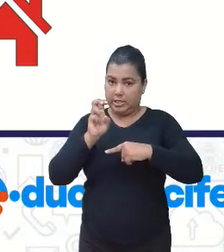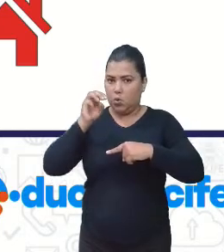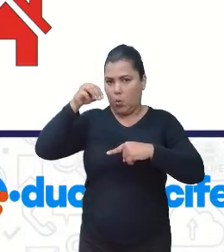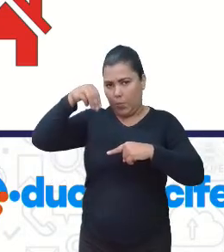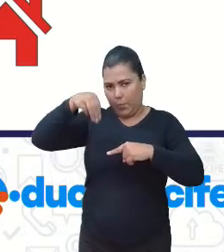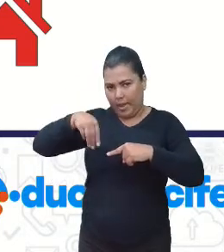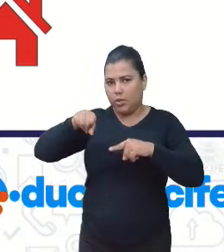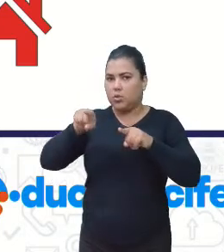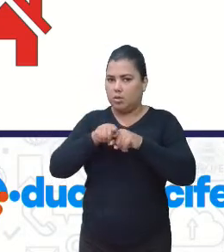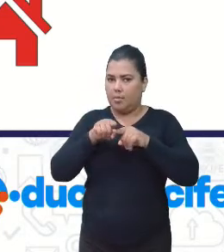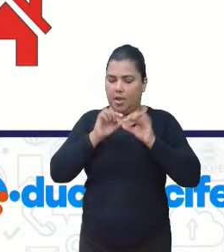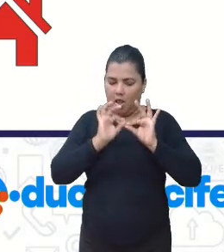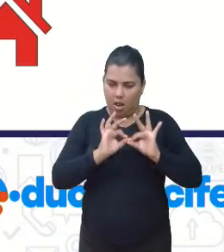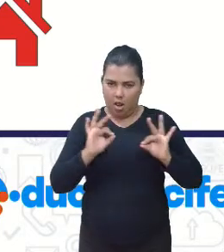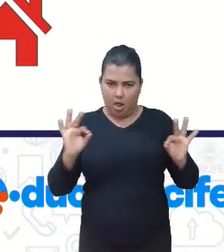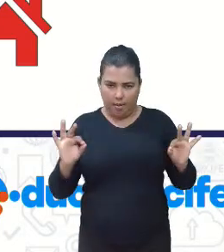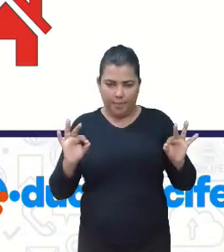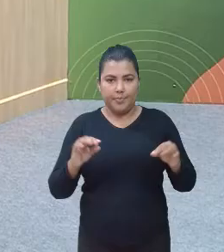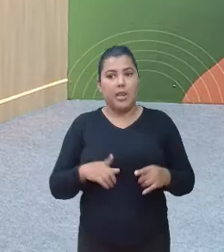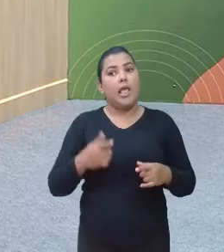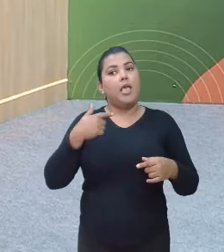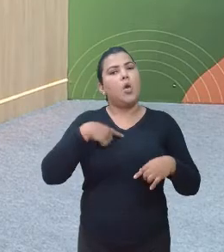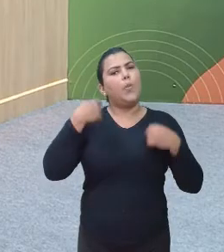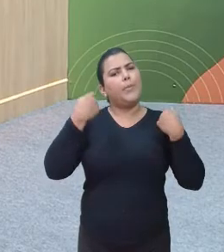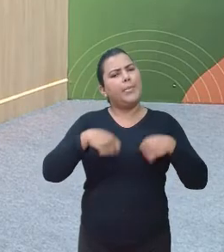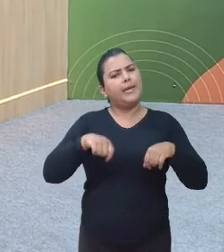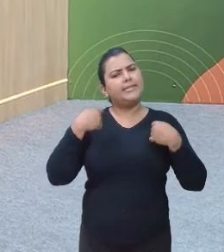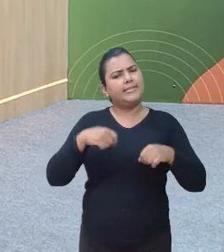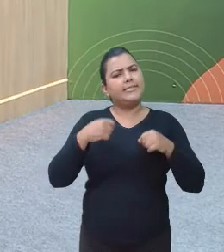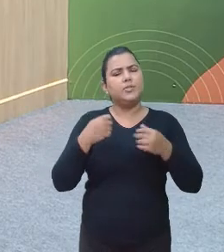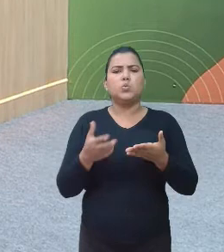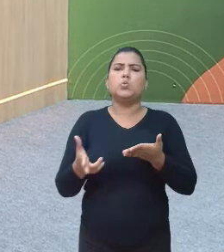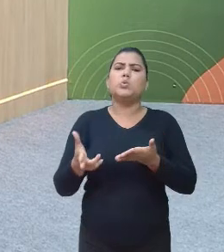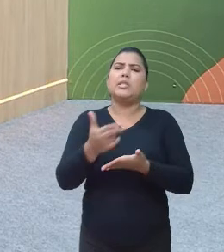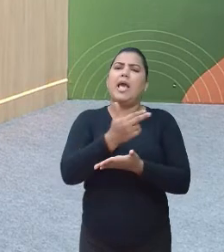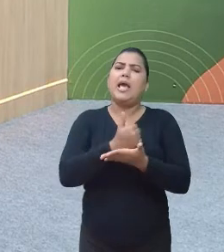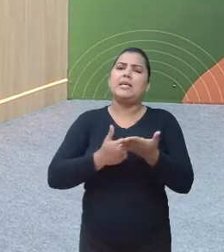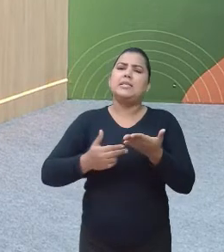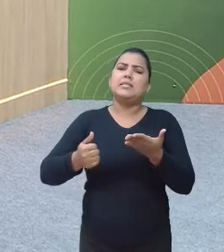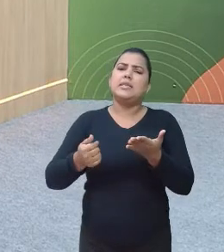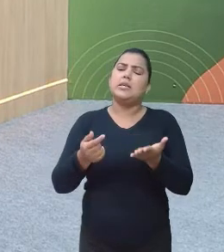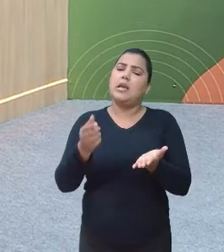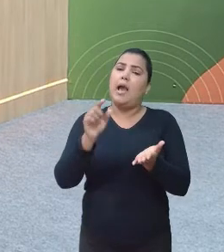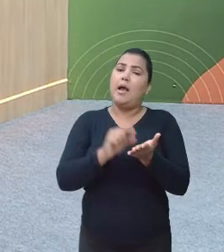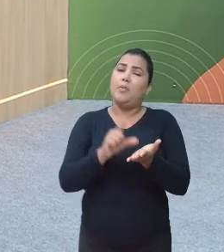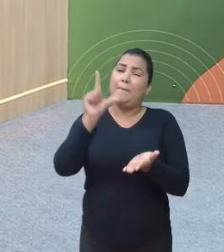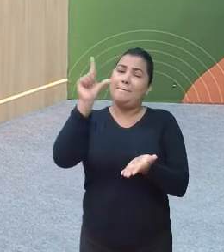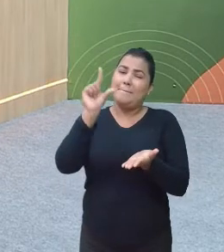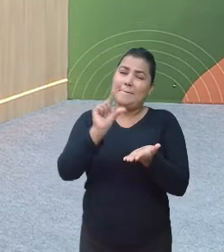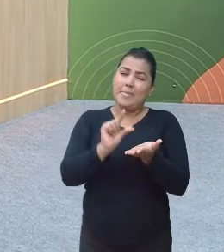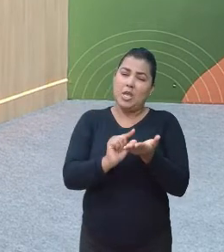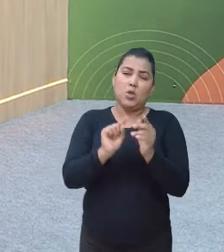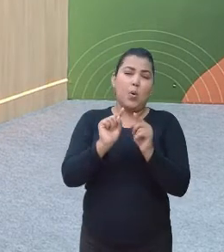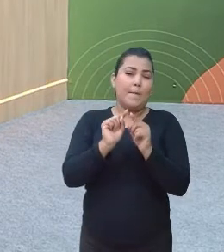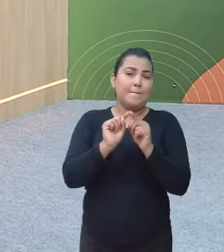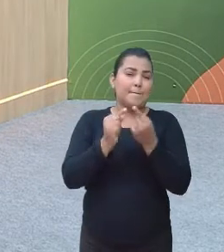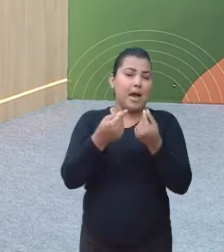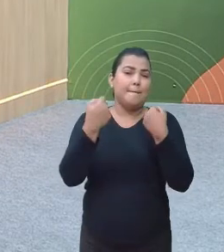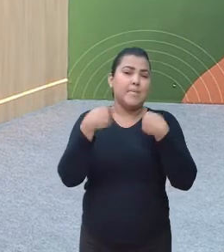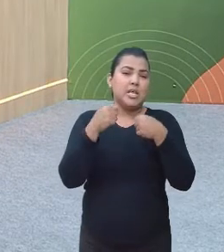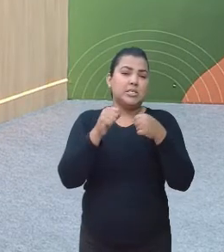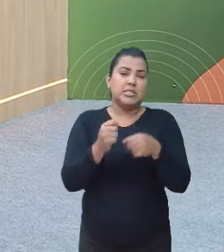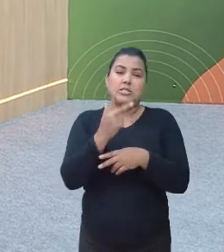casa hipotética. E eu vou precisar representar essa casa em um tamanho menor sem